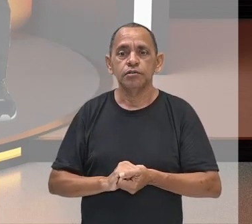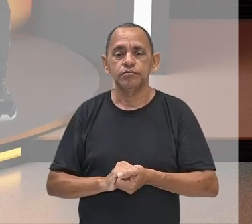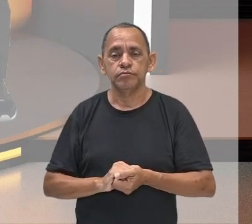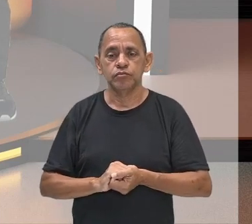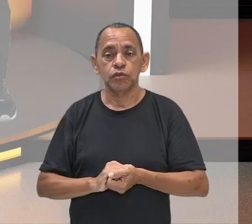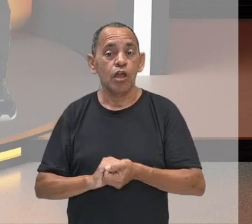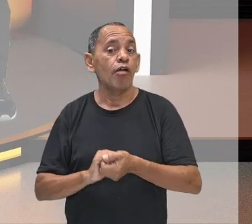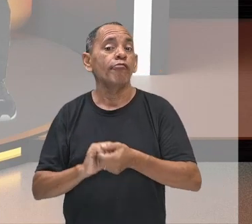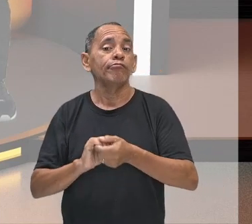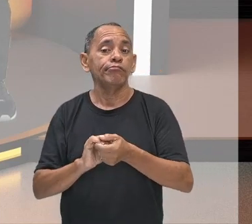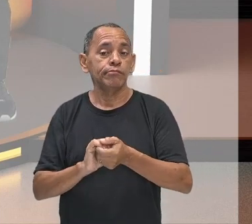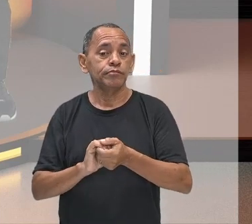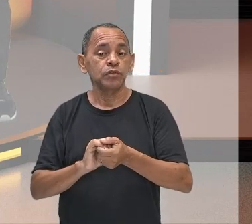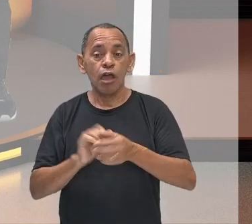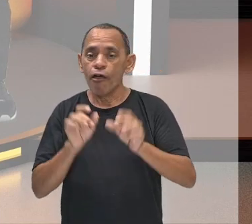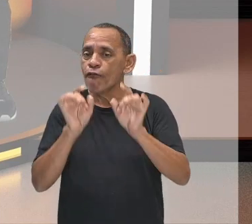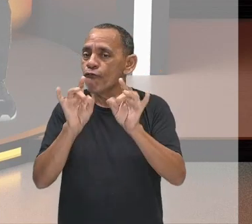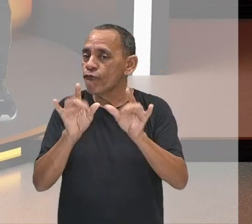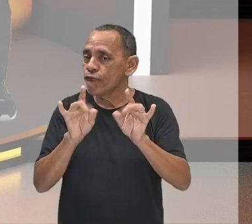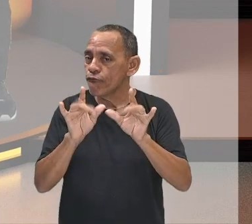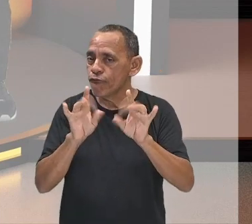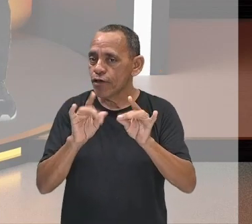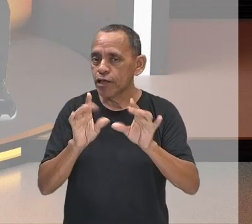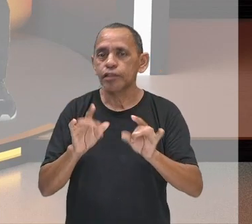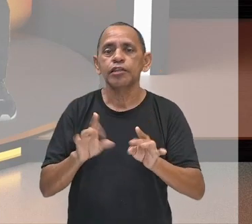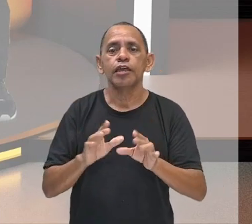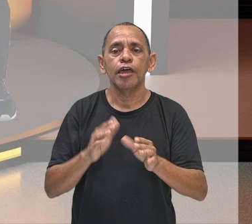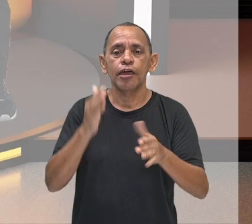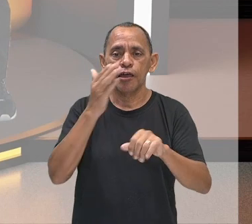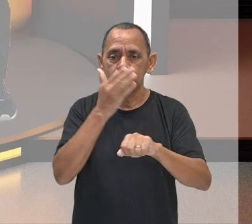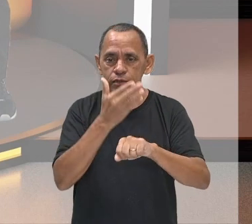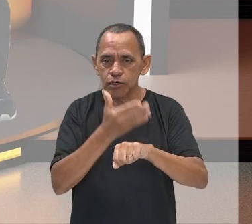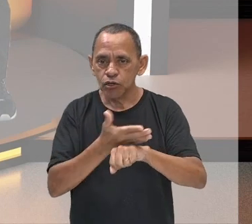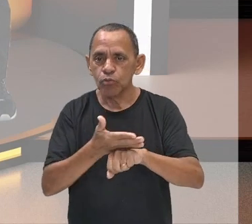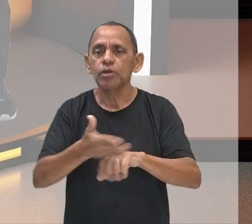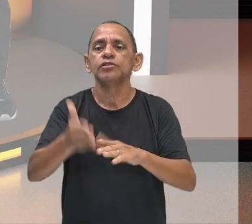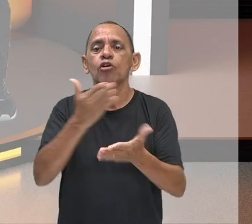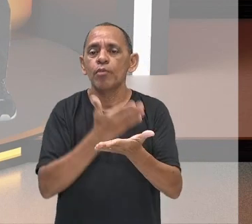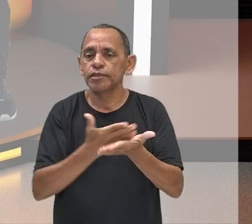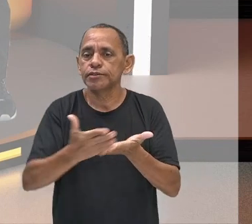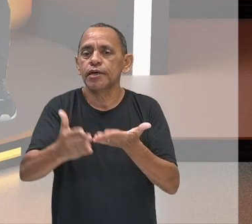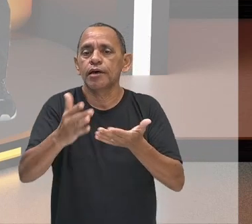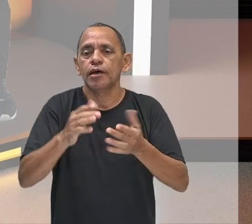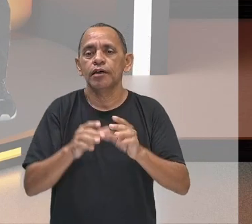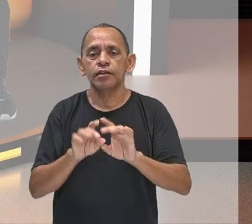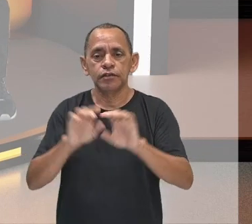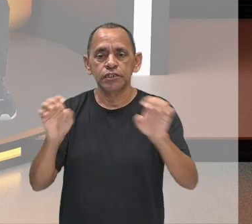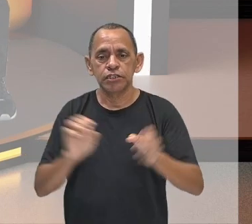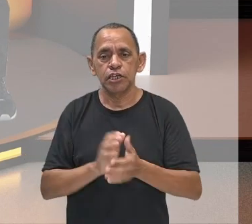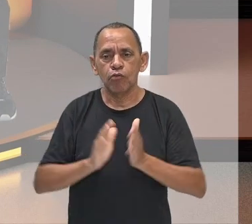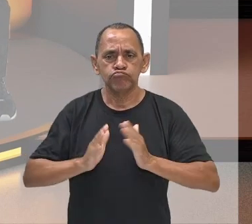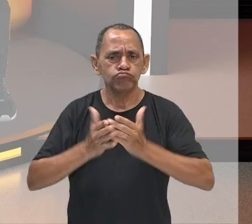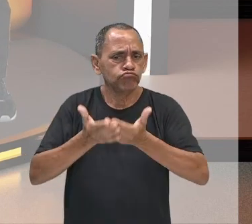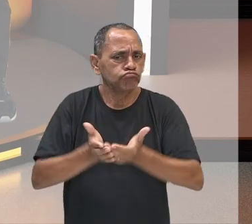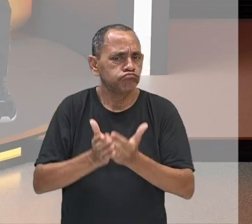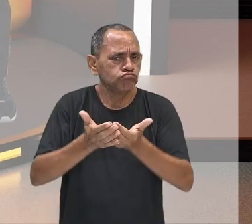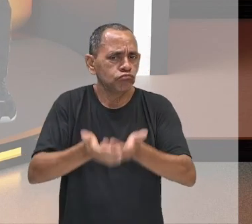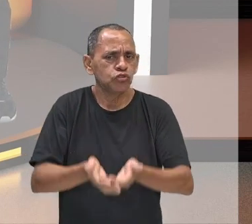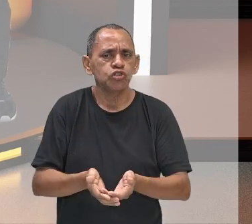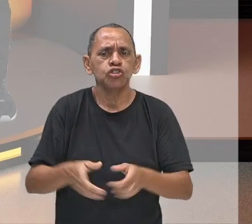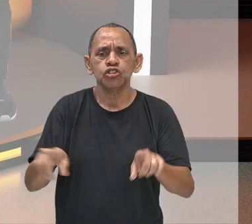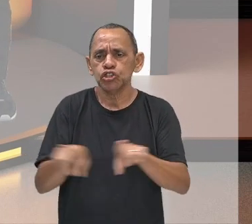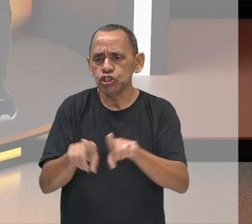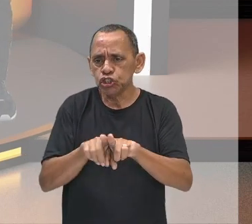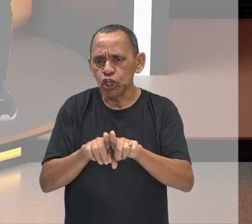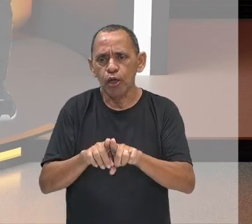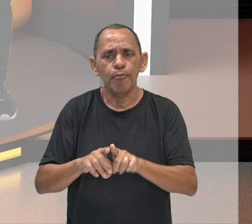a Inglaterra se consolidou como grande potência econômica naval da Europa, enriqueceu a burguesia